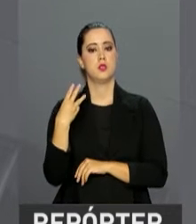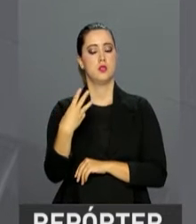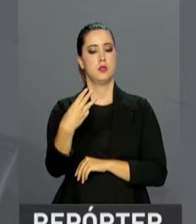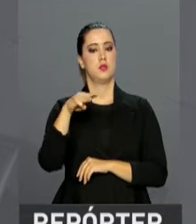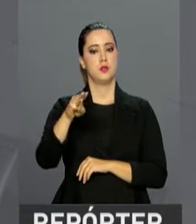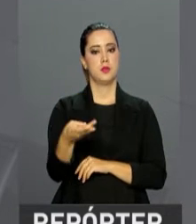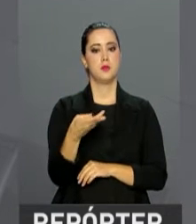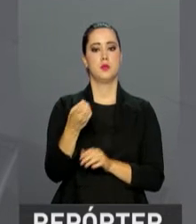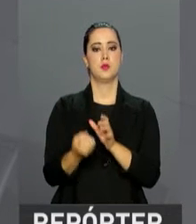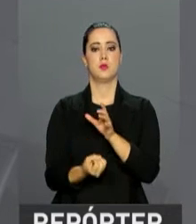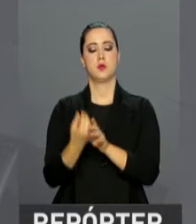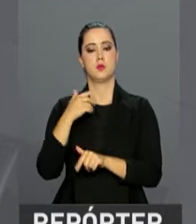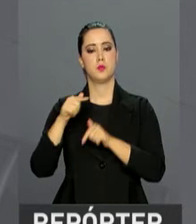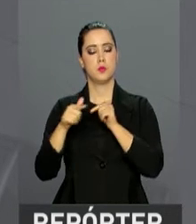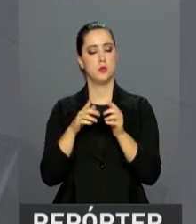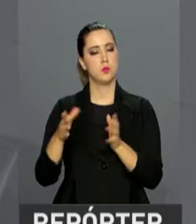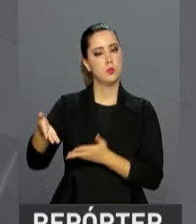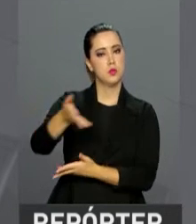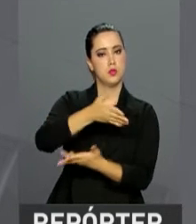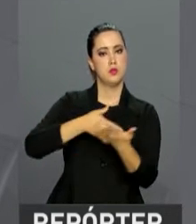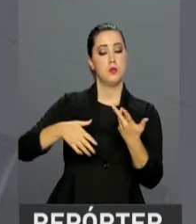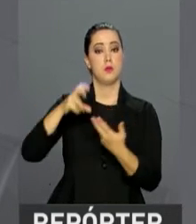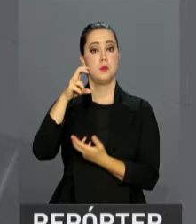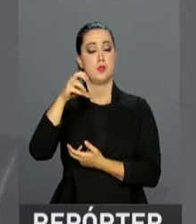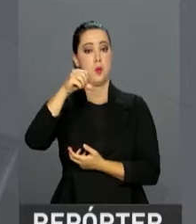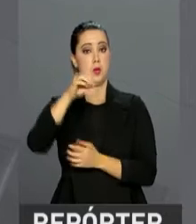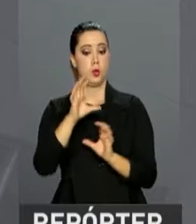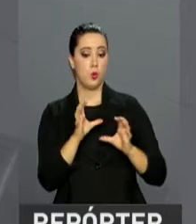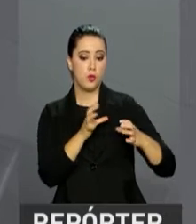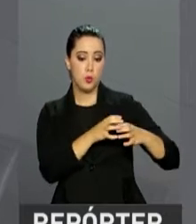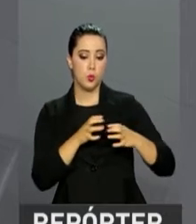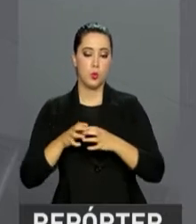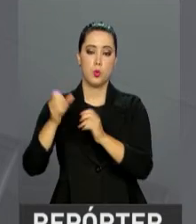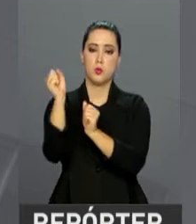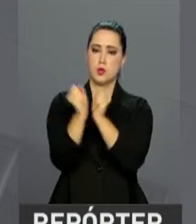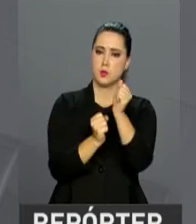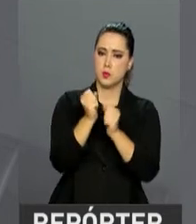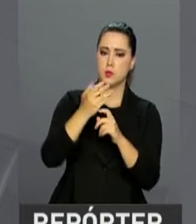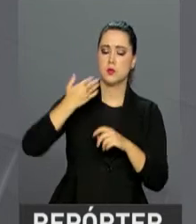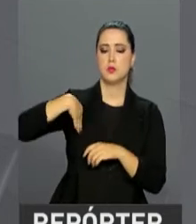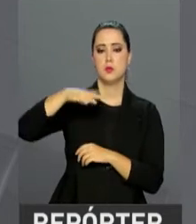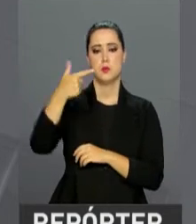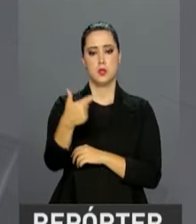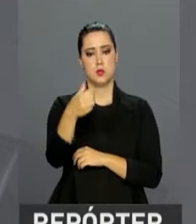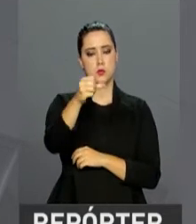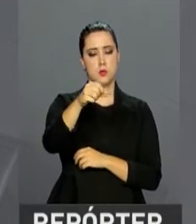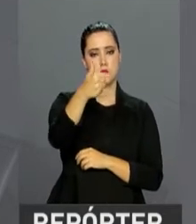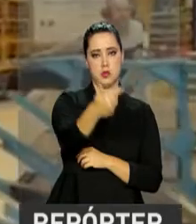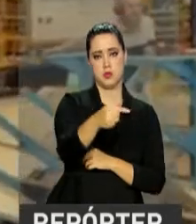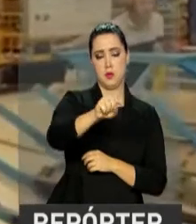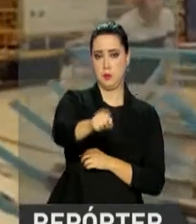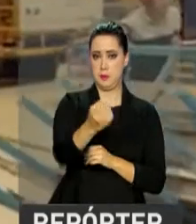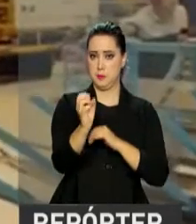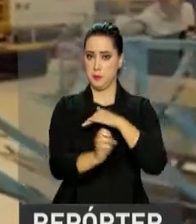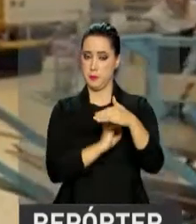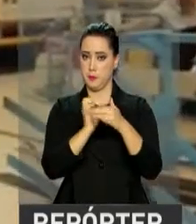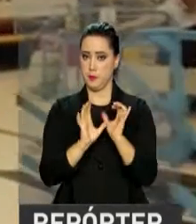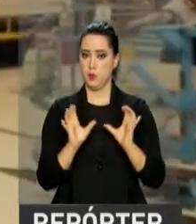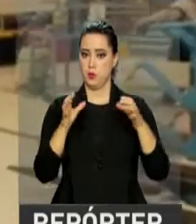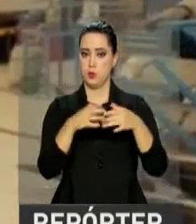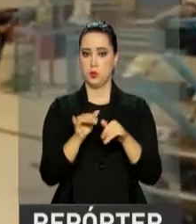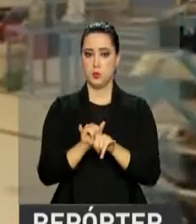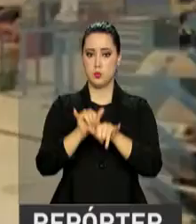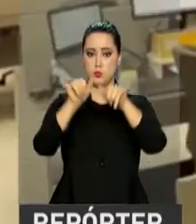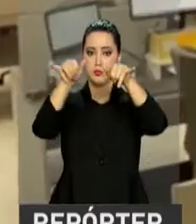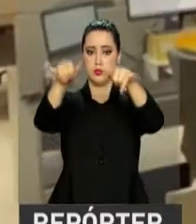envolvem 59 setores produtivos somando 292 mil empresas as áreas aeroespacial